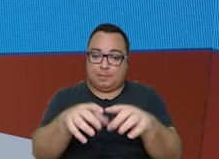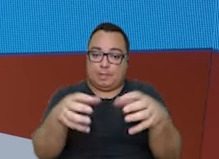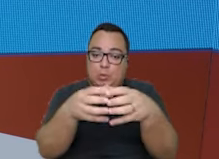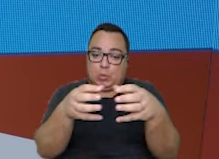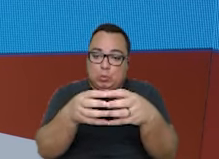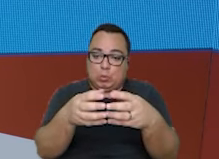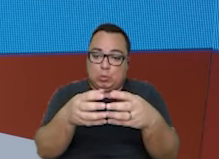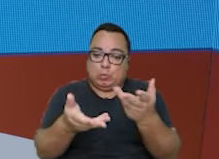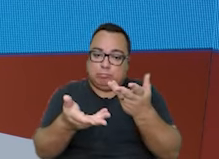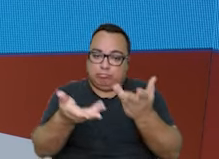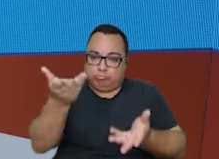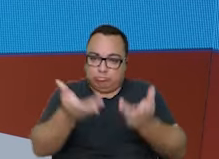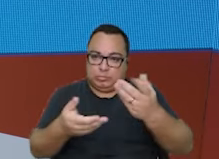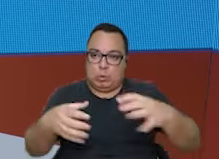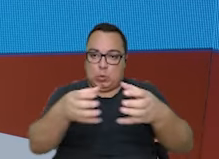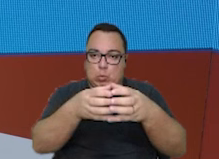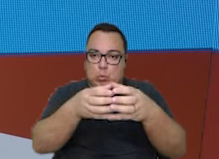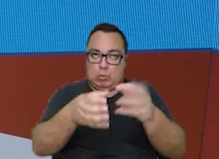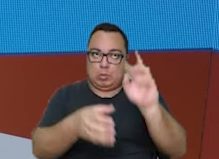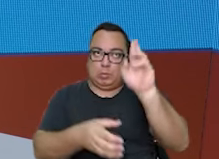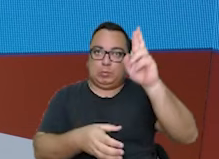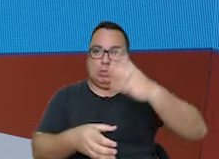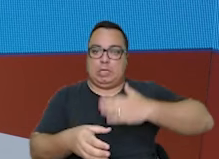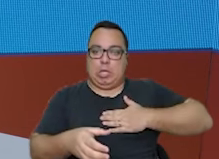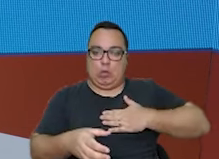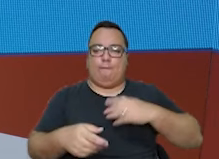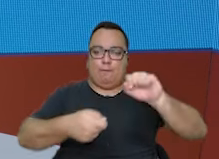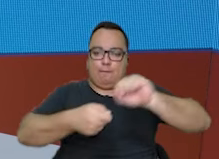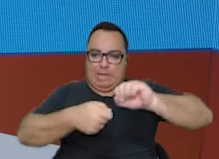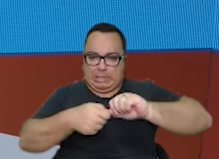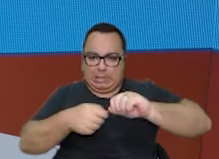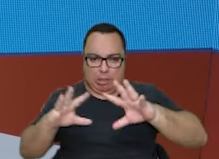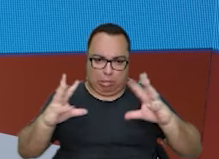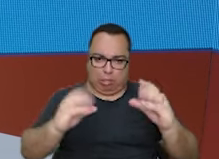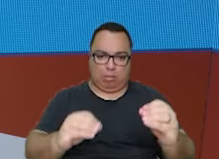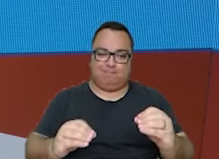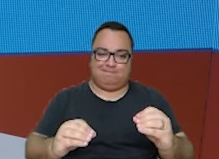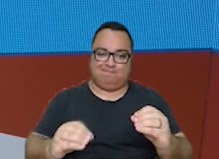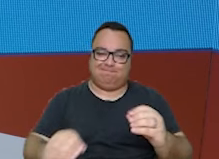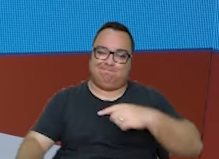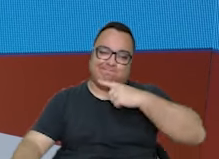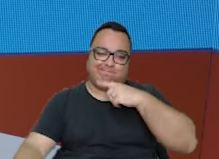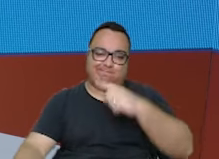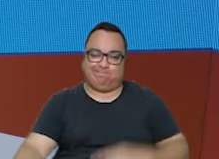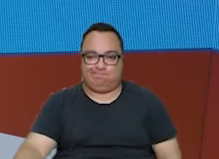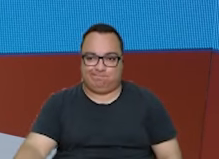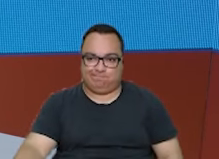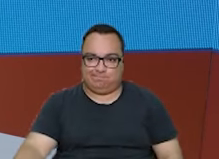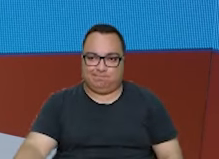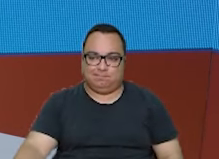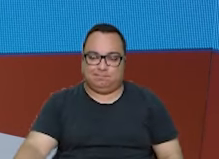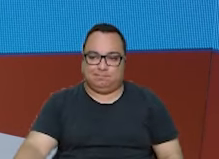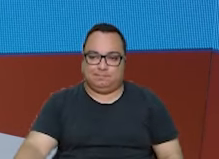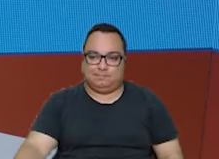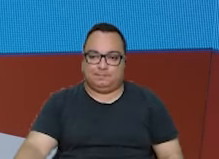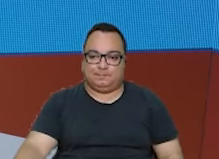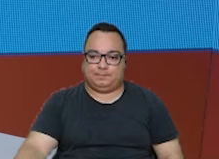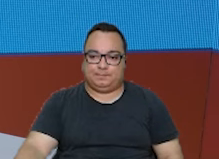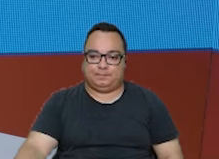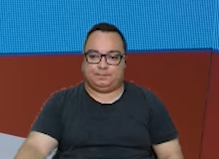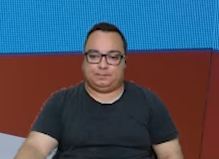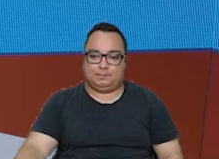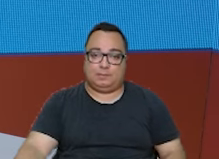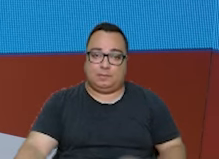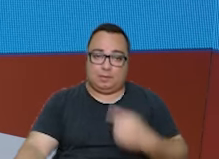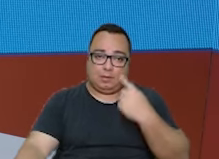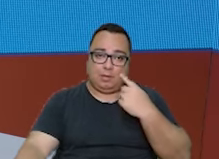dono né esse olhar do dono eu vou fazer eh e muitas vezes pode ser uma rede que ele pessoa física não